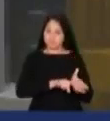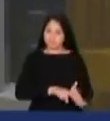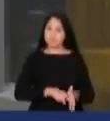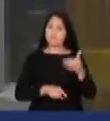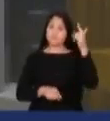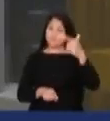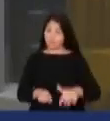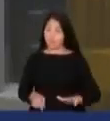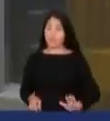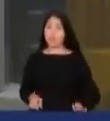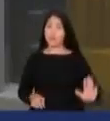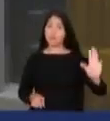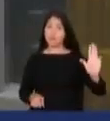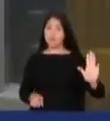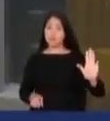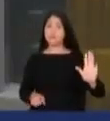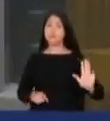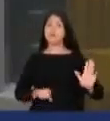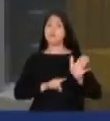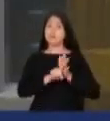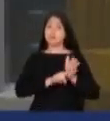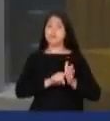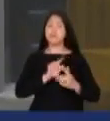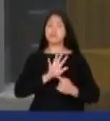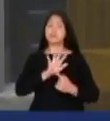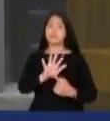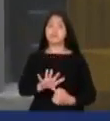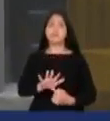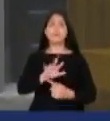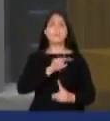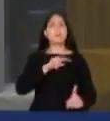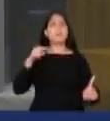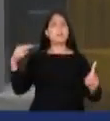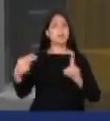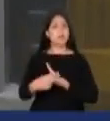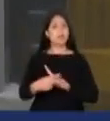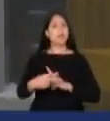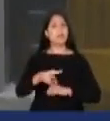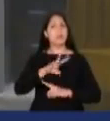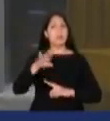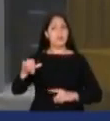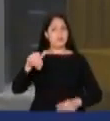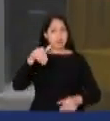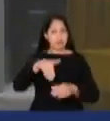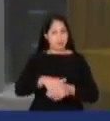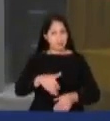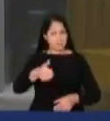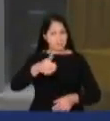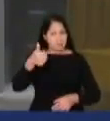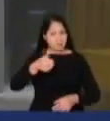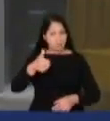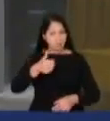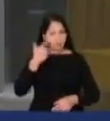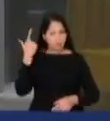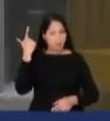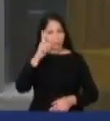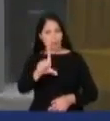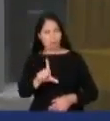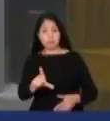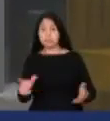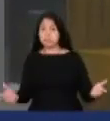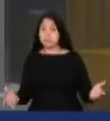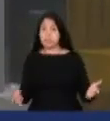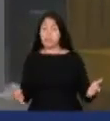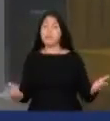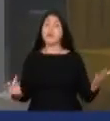em primeiro lugar e com uma boa perspectiva de ganhar as eleições no primeiro turno. Em outras palavras, a derrota